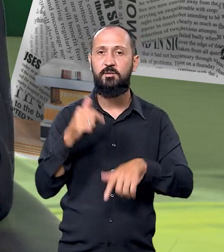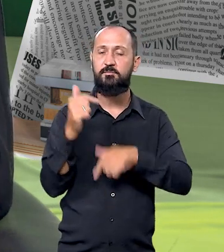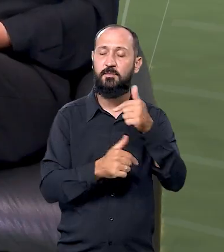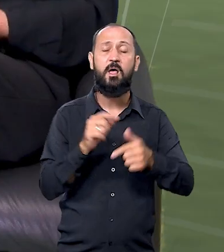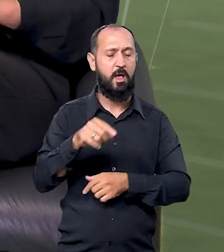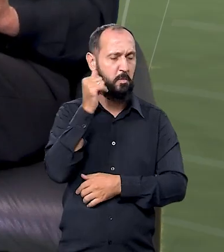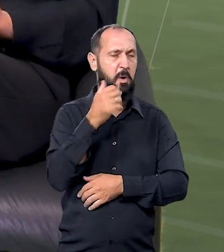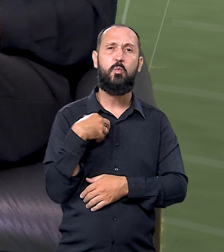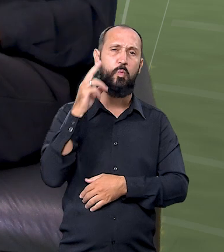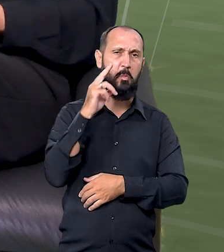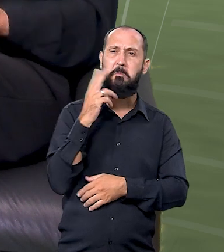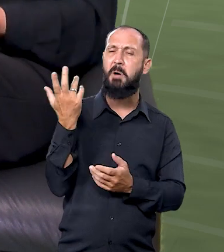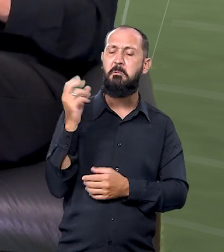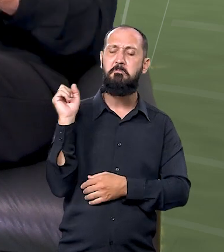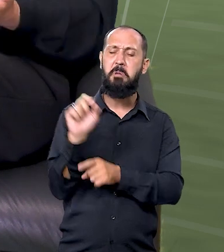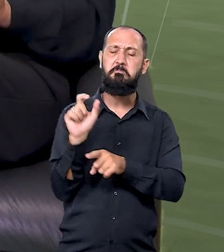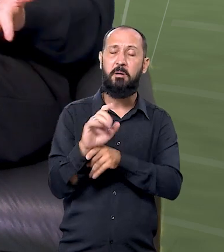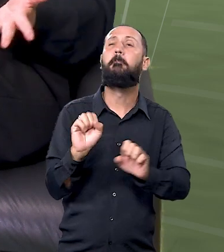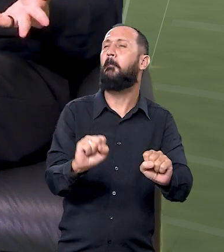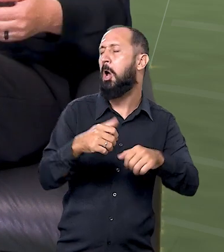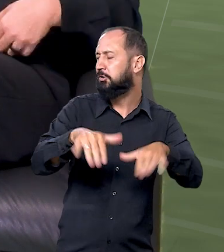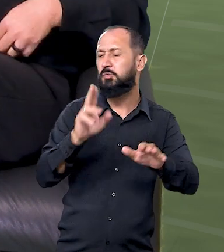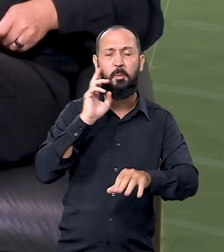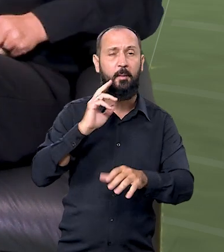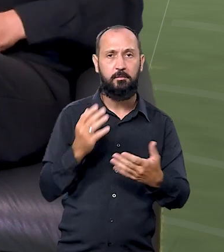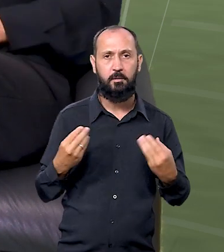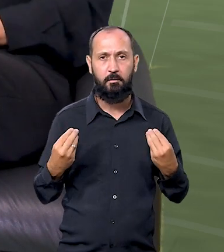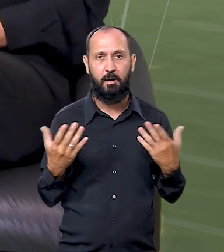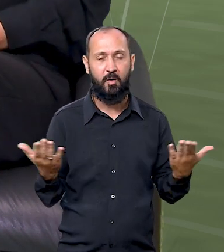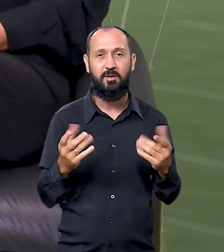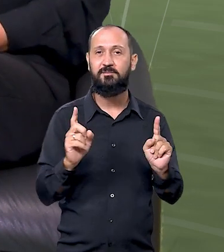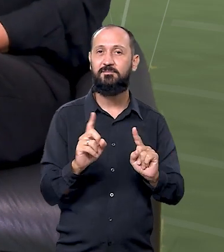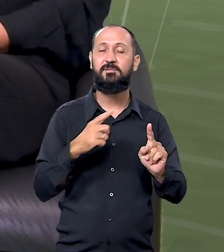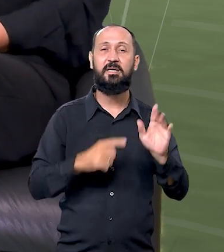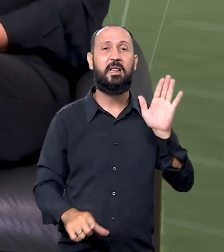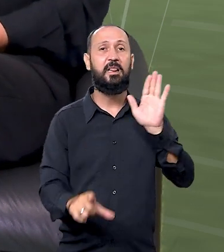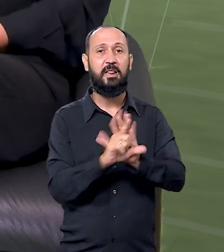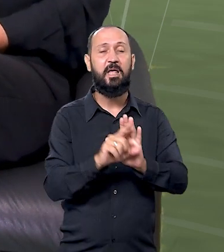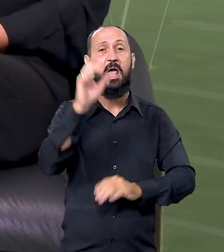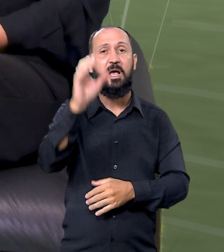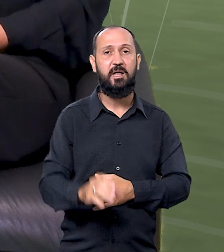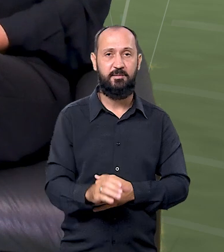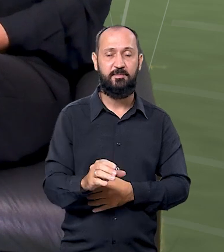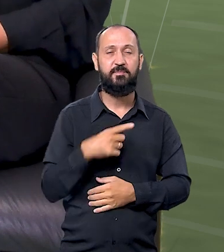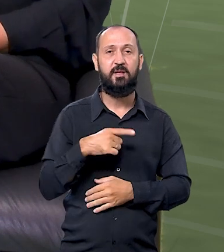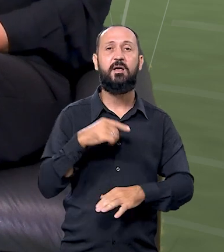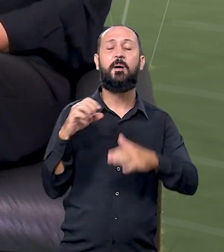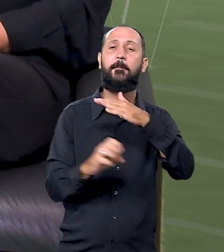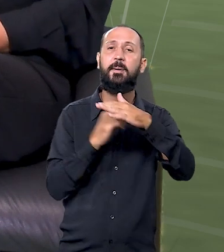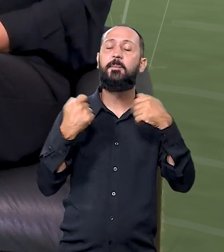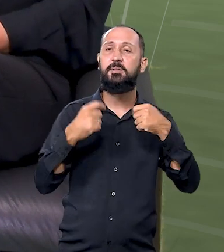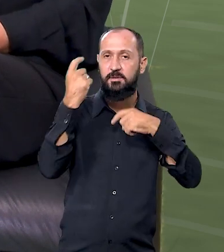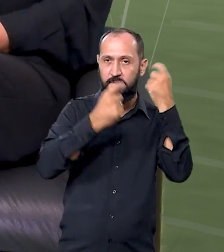meio de trabalho. Era coisa de mulher, paciência, ó, né? O que a gente vai fazer? E agora não, agora tem lei, é crime.